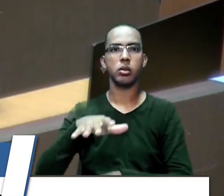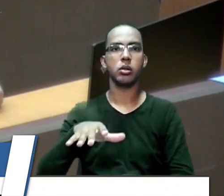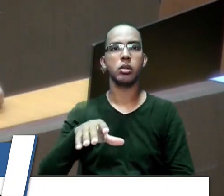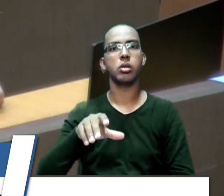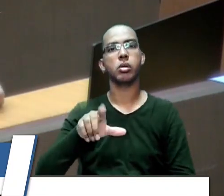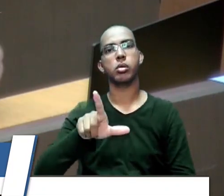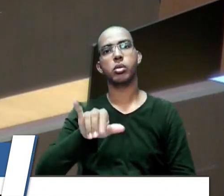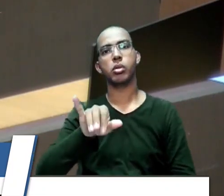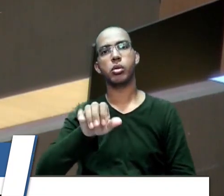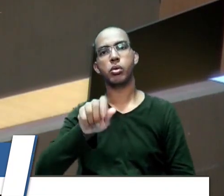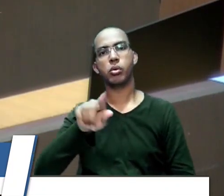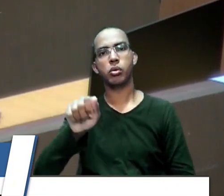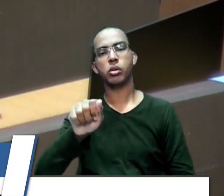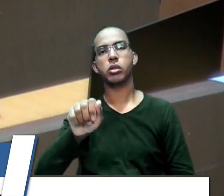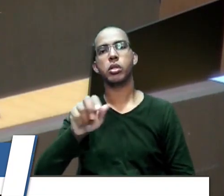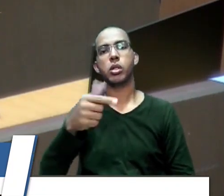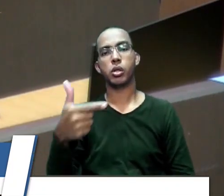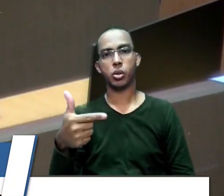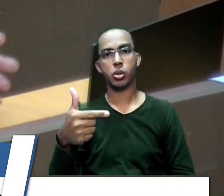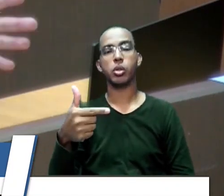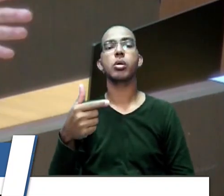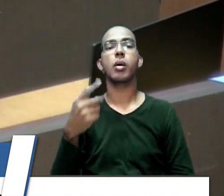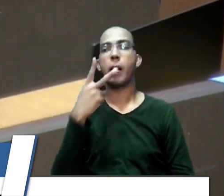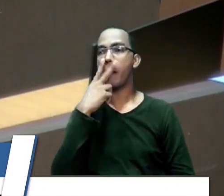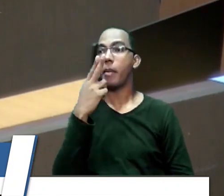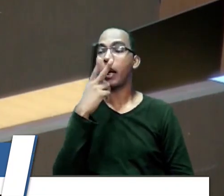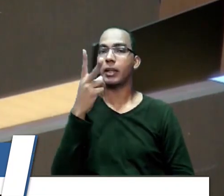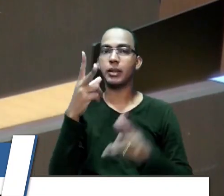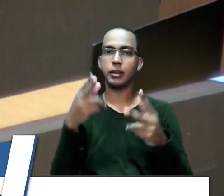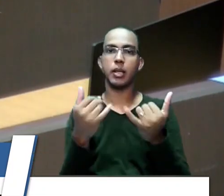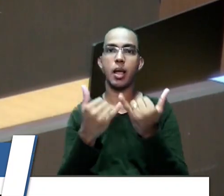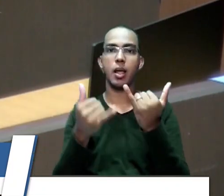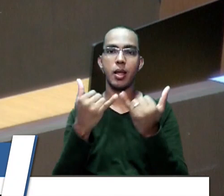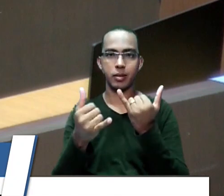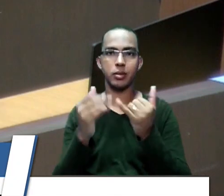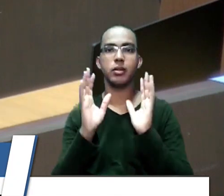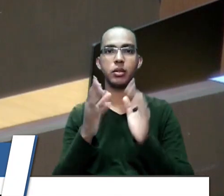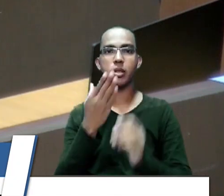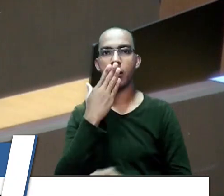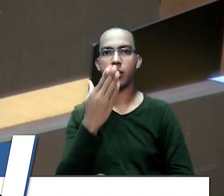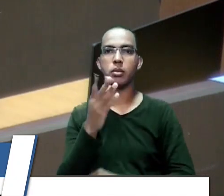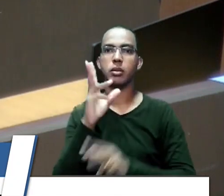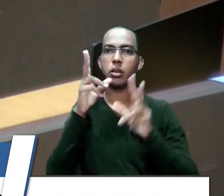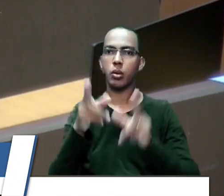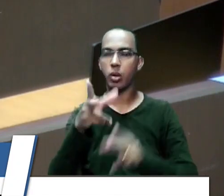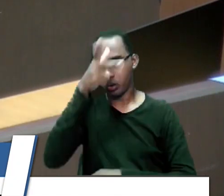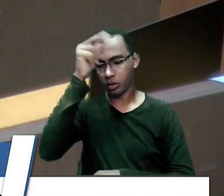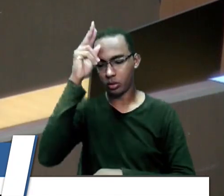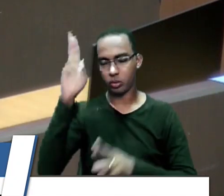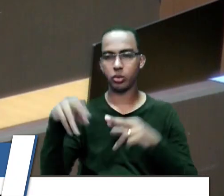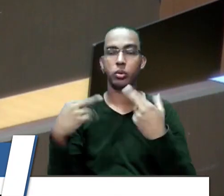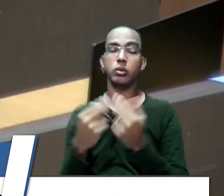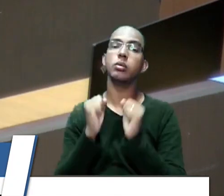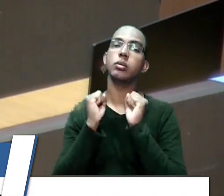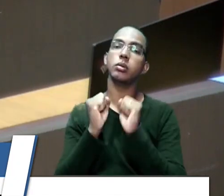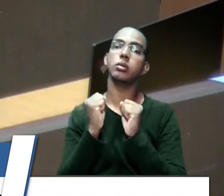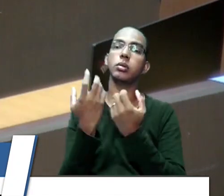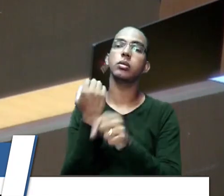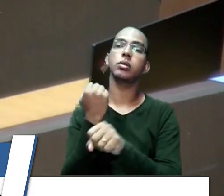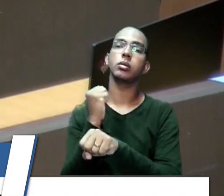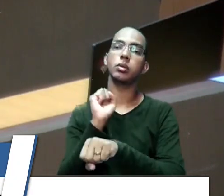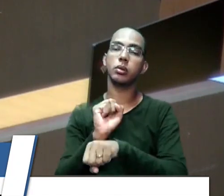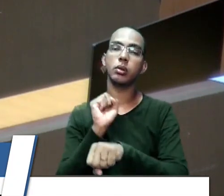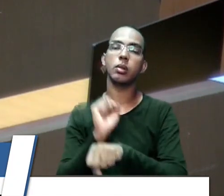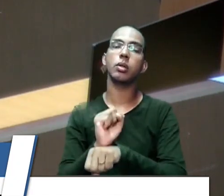Luísa 2 ali, que é um parecido com isso, e a gente já fez reunião com o prefeito também, esperamos ser contemplado naquela região para